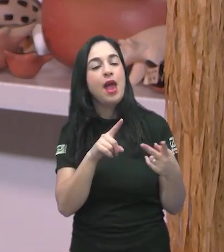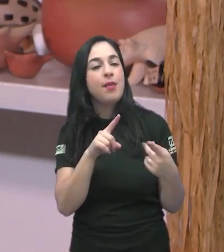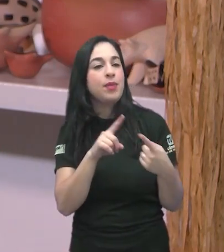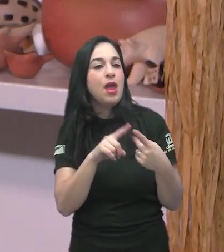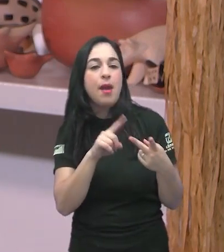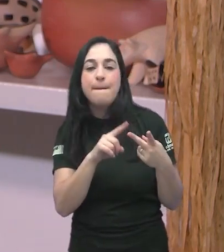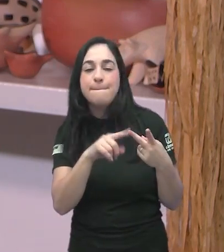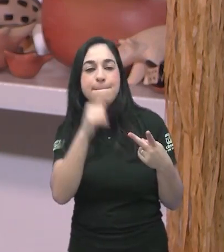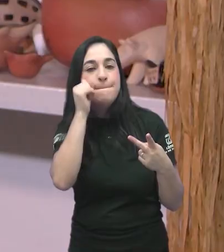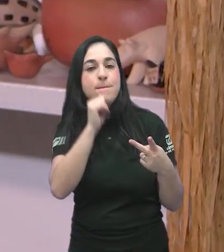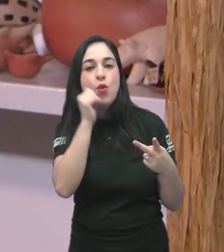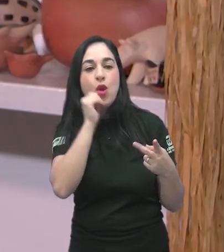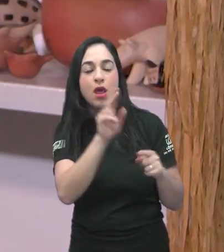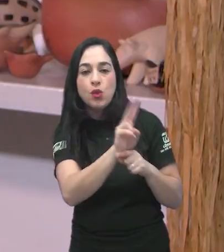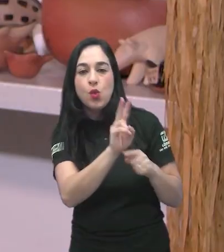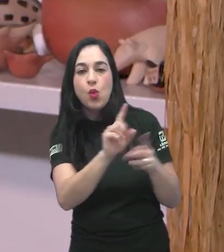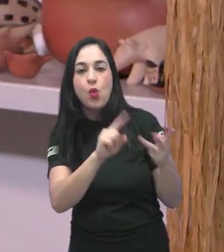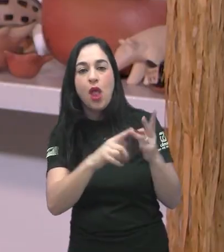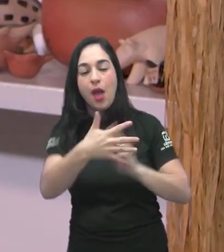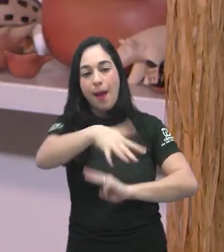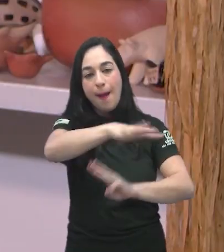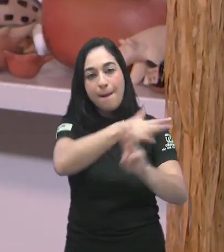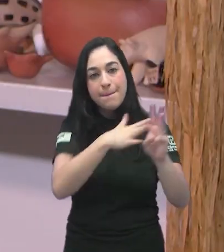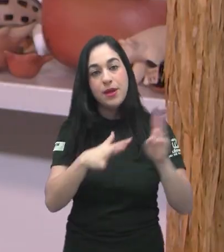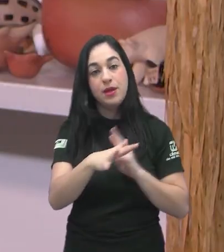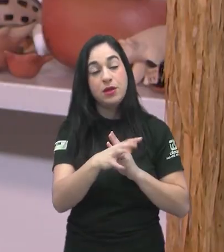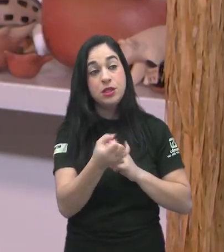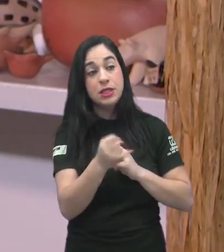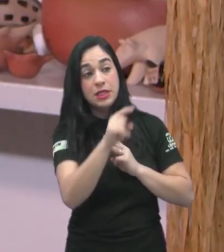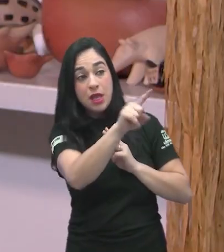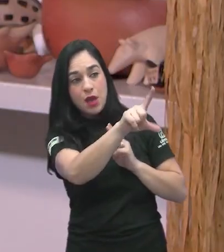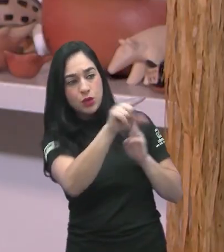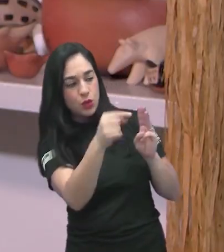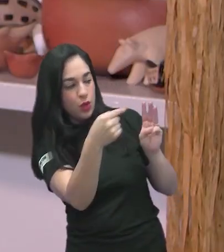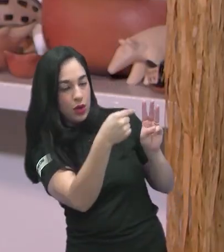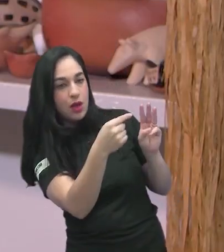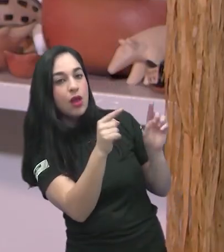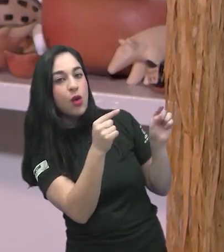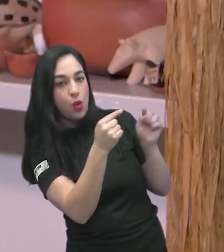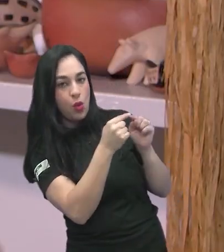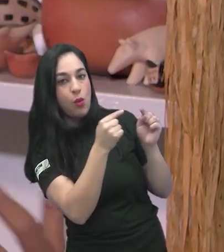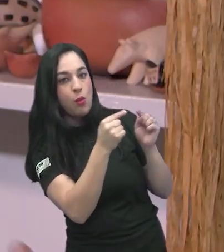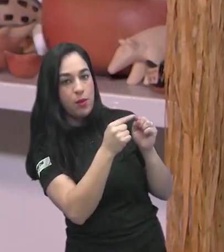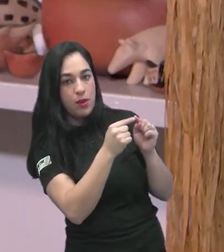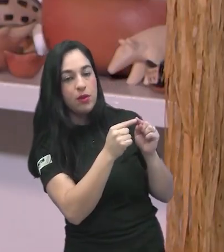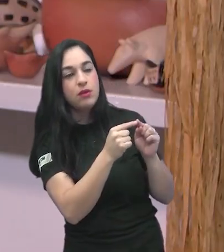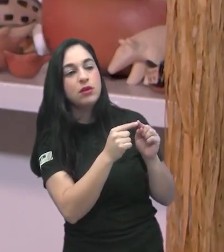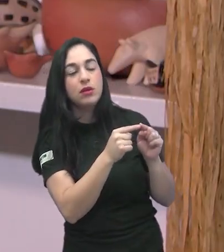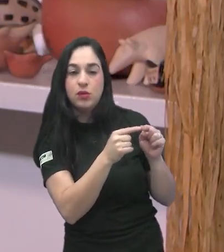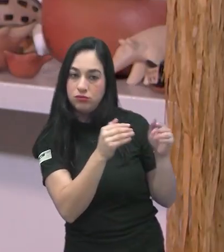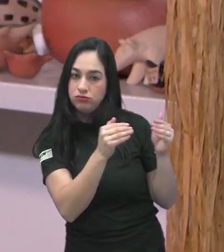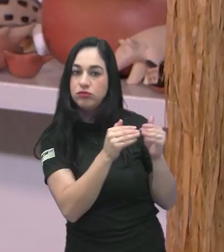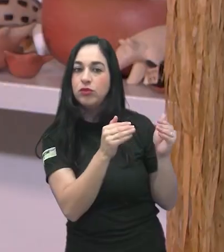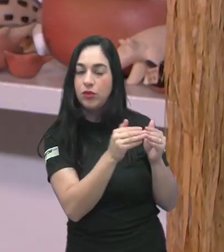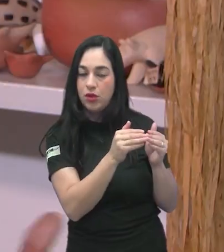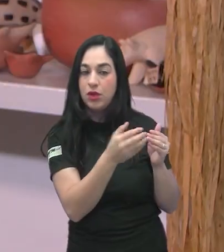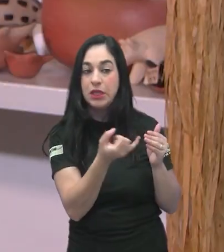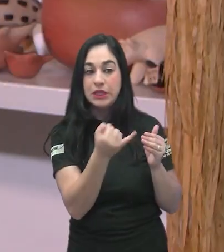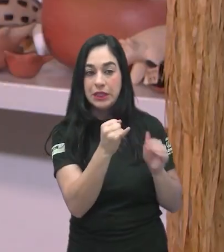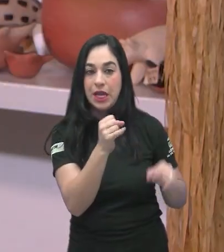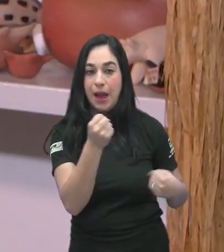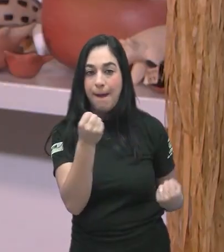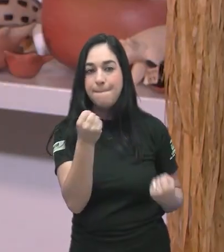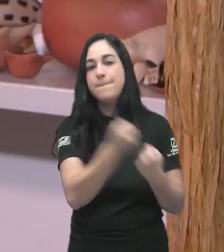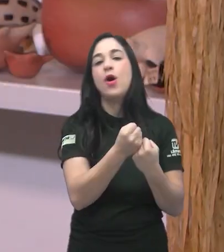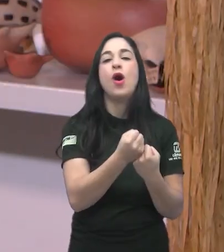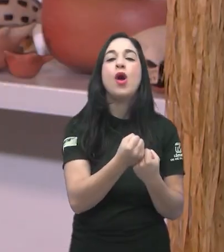mulheres, da questão ambiental, se esse candidato, ele pelo menos é atento a essas questões, leva em consideração isso, se apoia